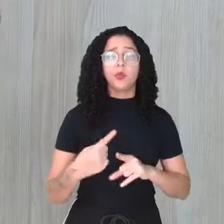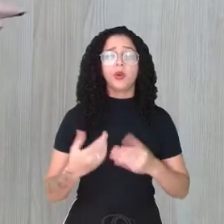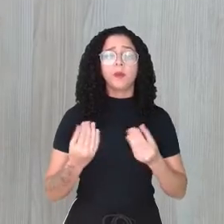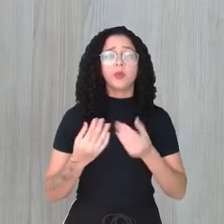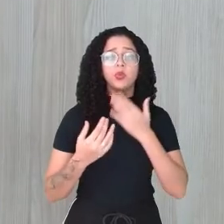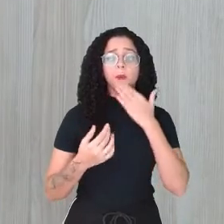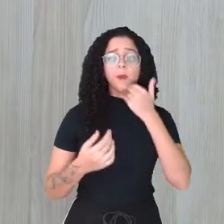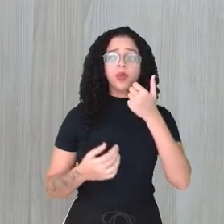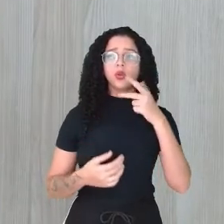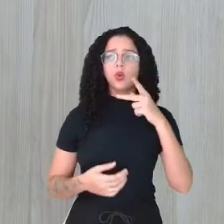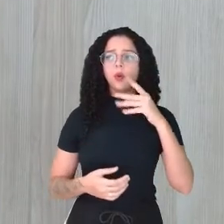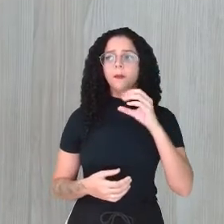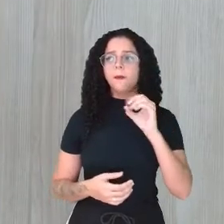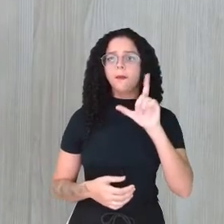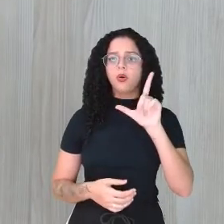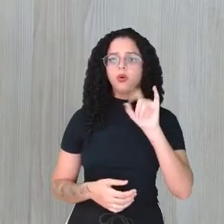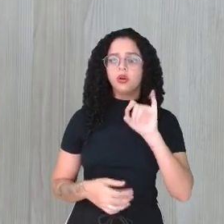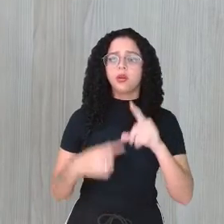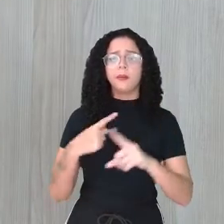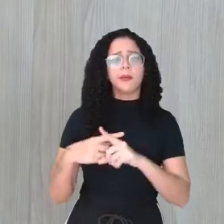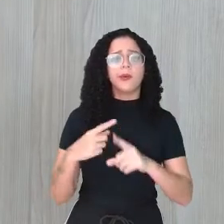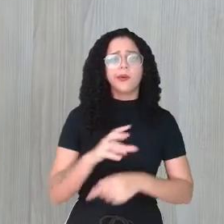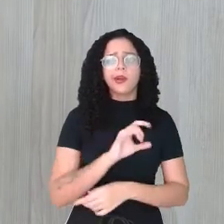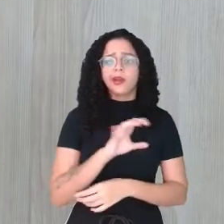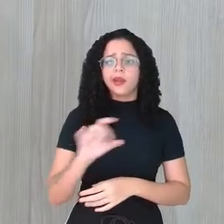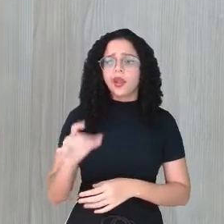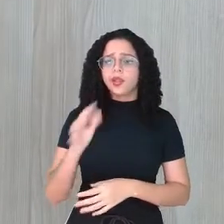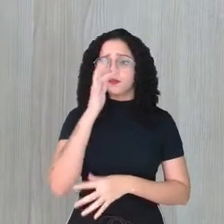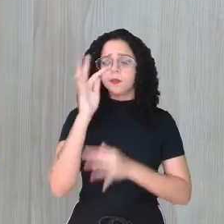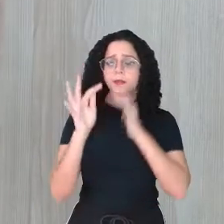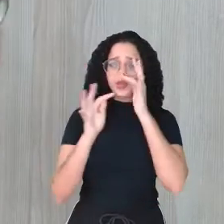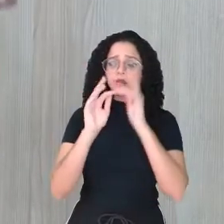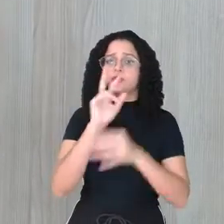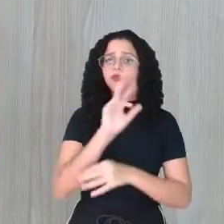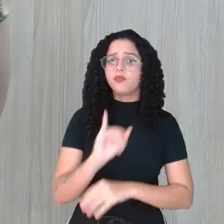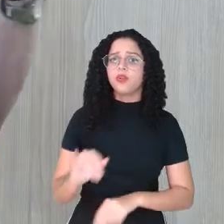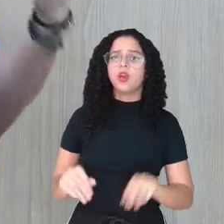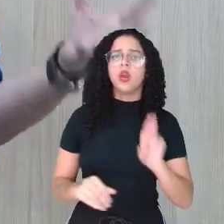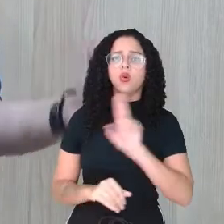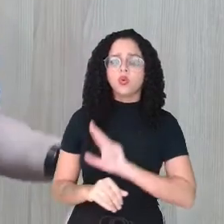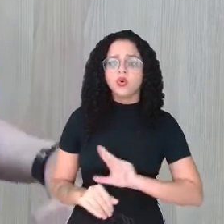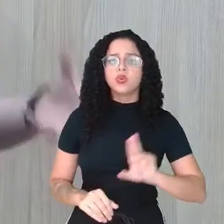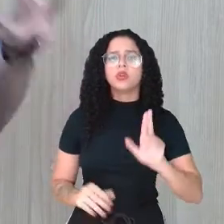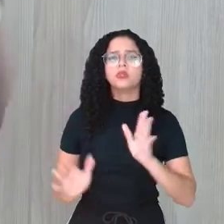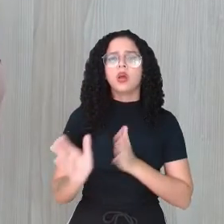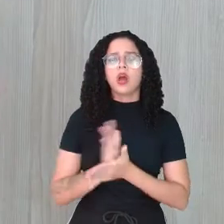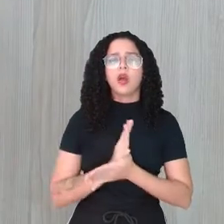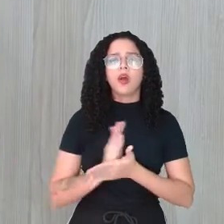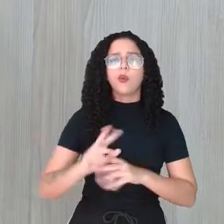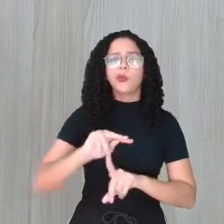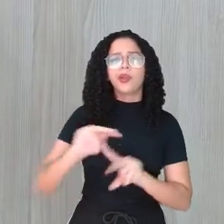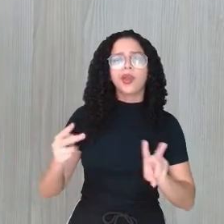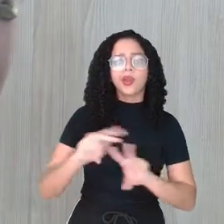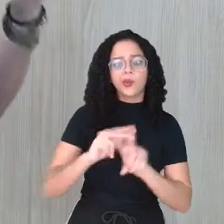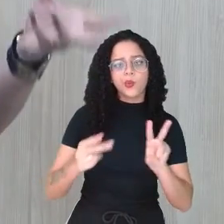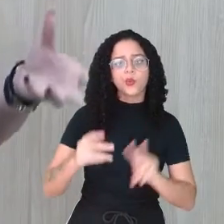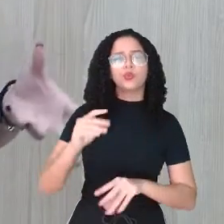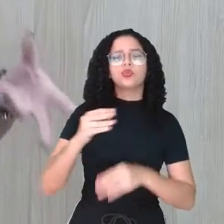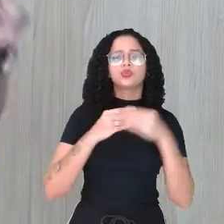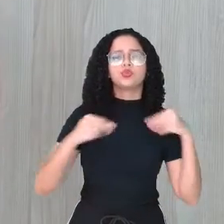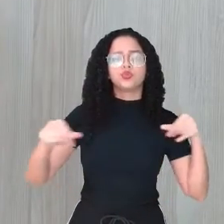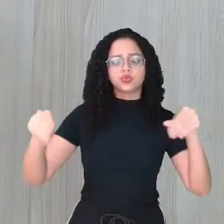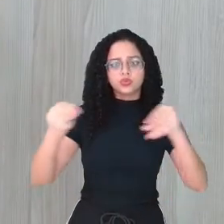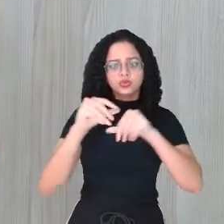a policultura? Porque cada espécie de planta vai utilizar determinados recursos do solo, né?